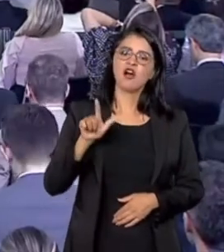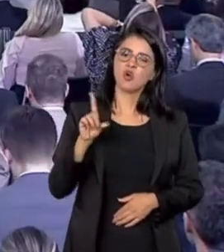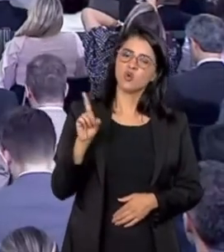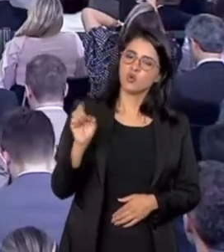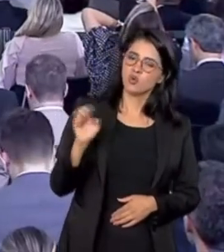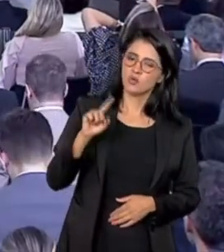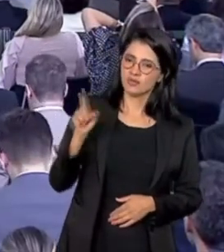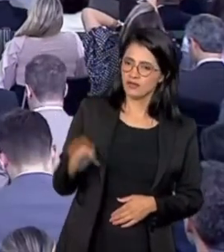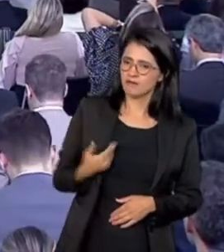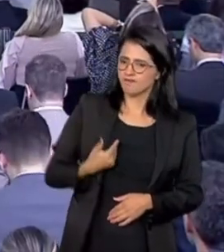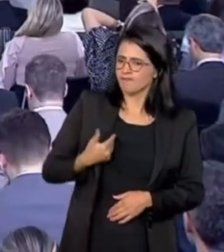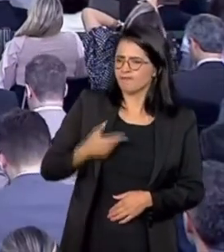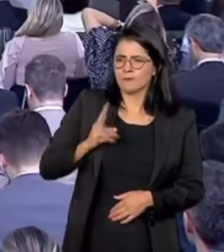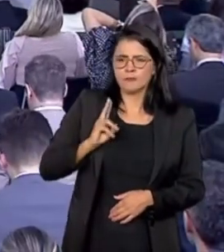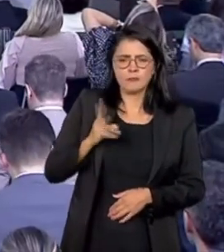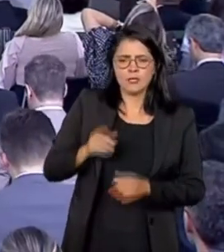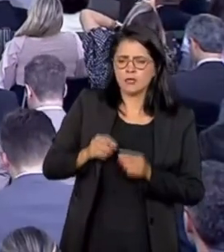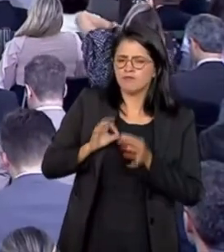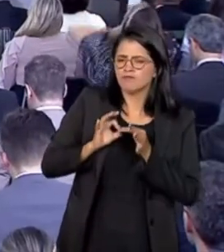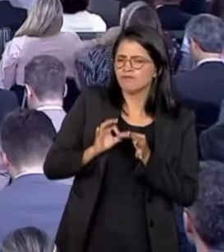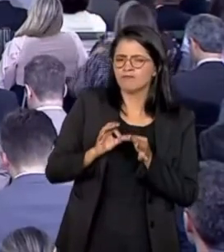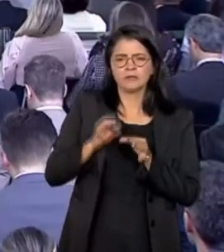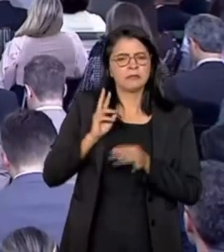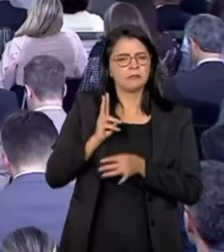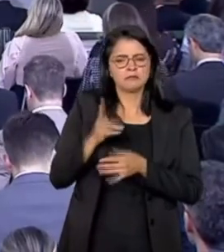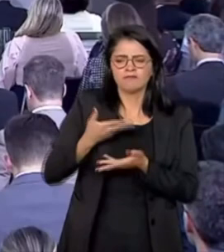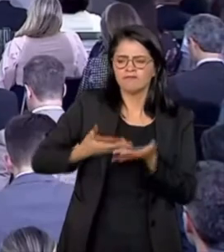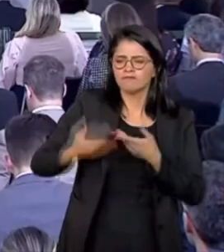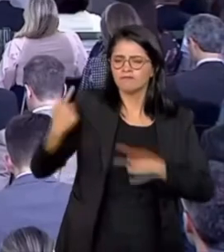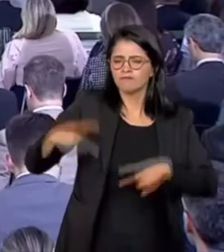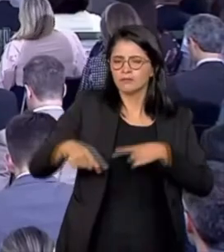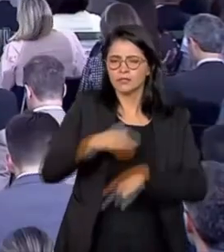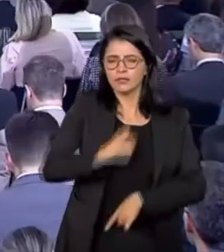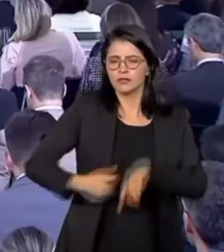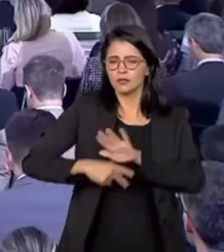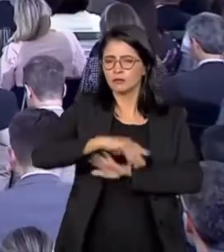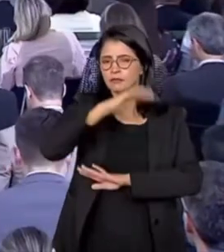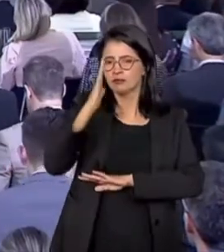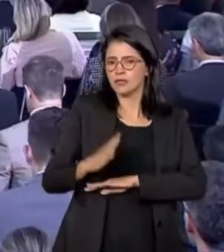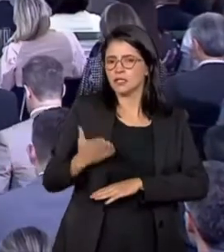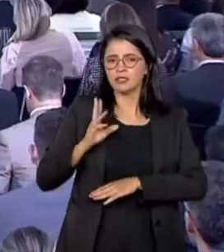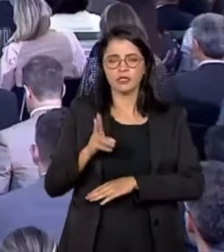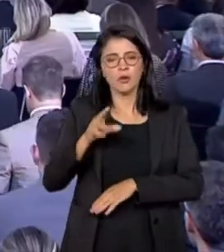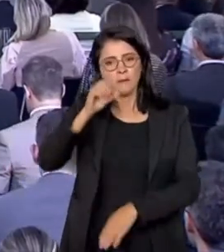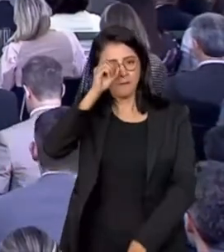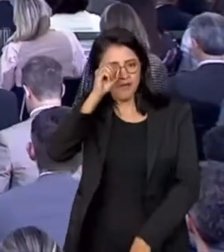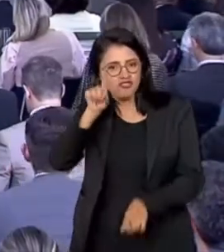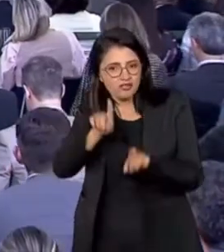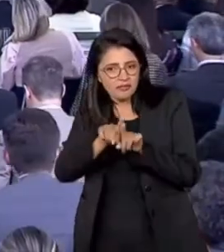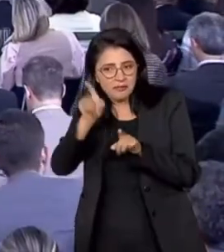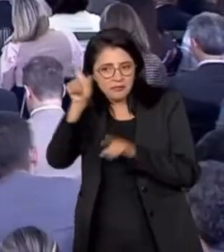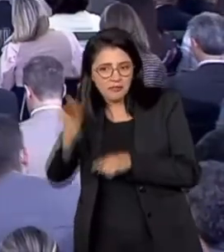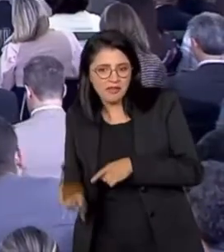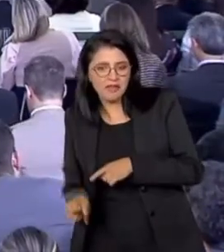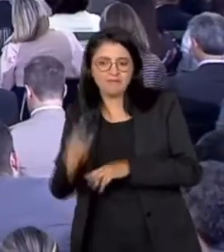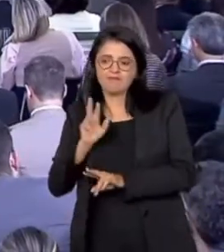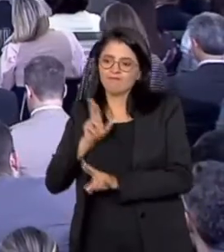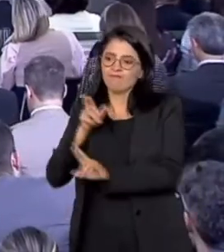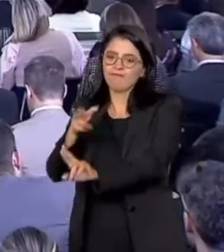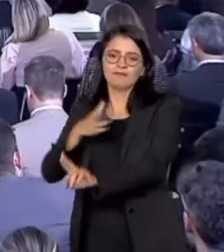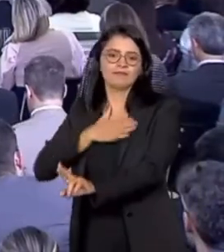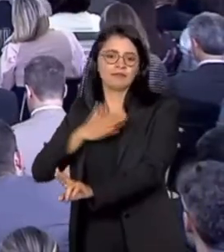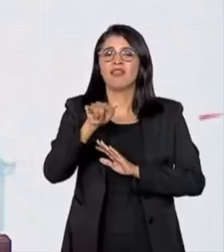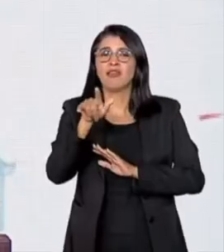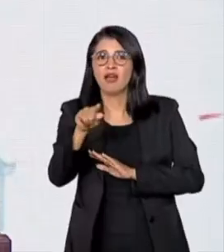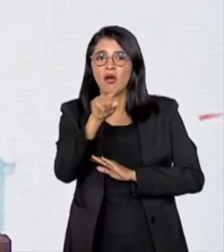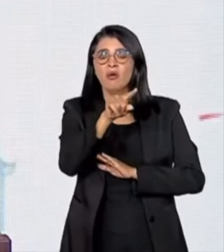tornar lei. É estimado que a economia para os consumidores, ainda em 2024, seja da ordem de 7 bilhões